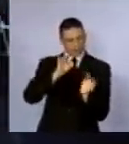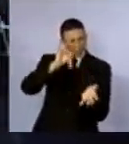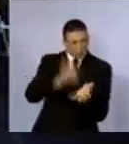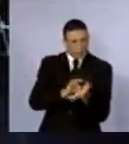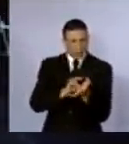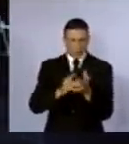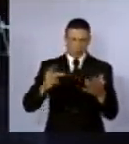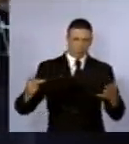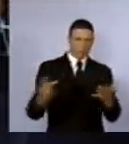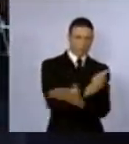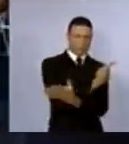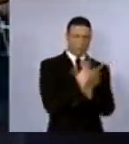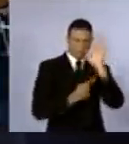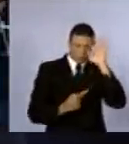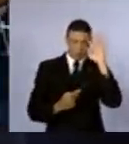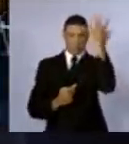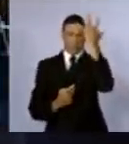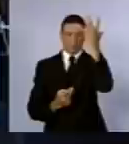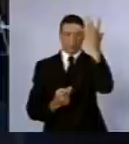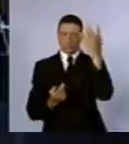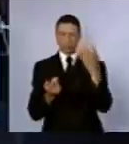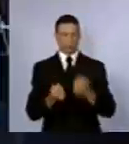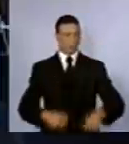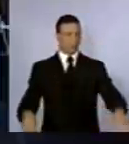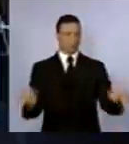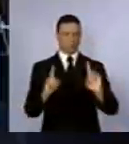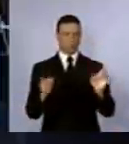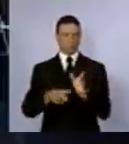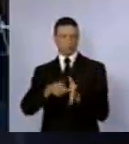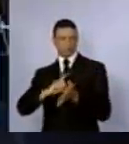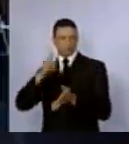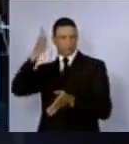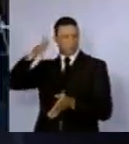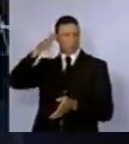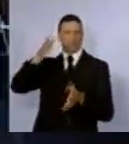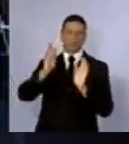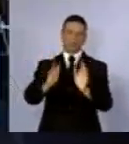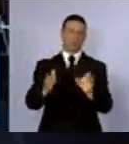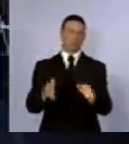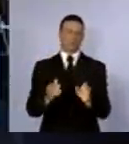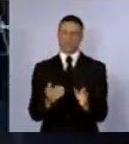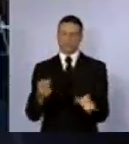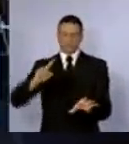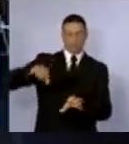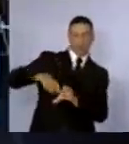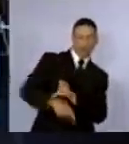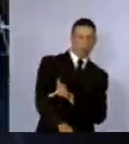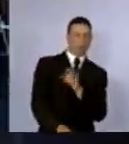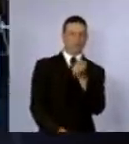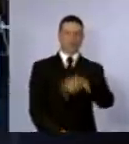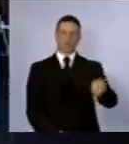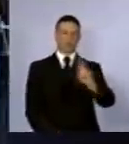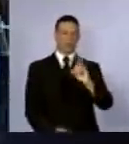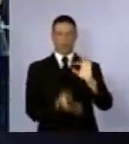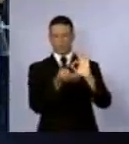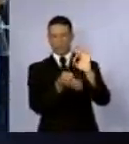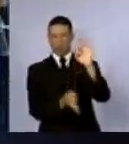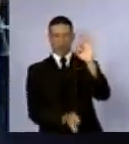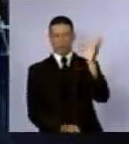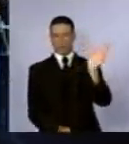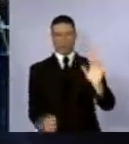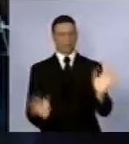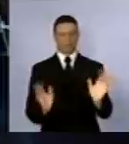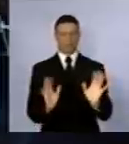isso acontece. Eu acho que o pessoal técnico aí já explicou sobre isso, a necessidade de avançar muito mais nessa questão. Né? E a gente